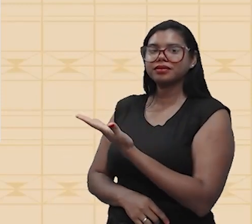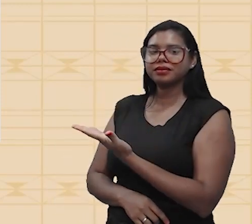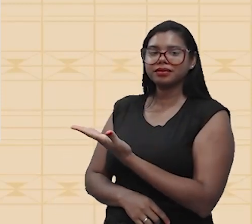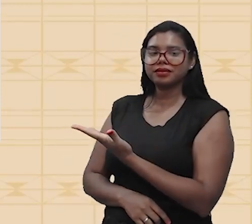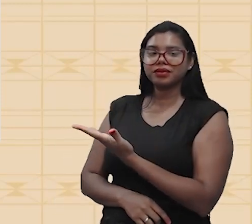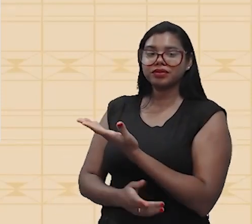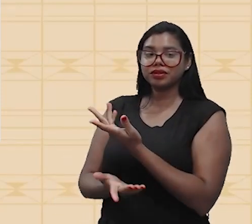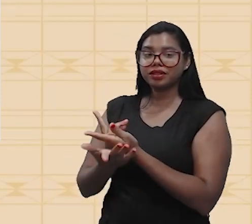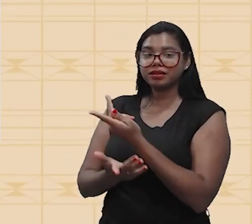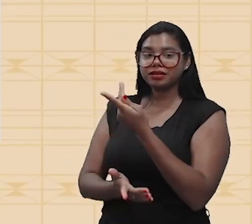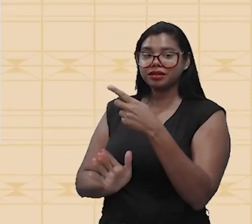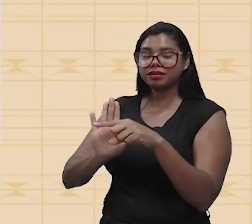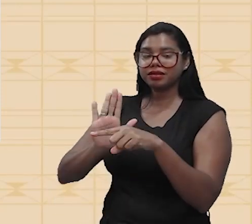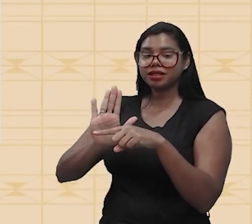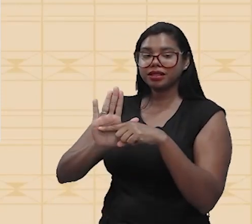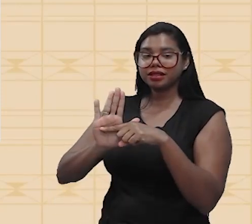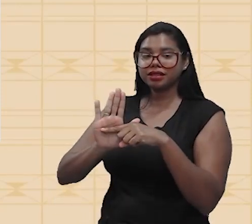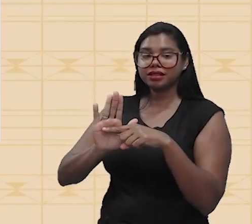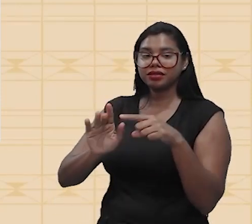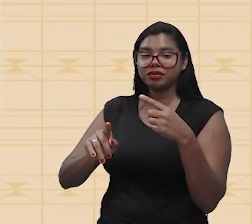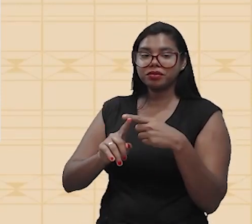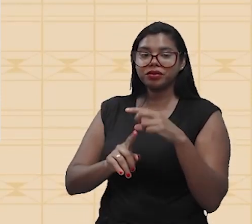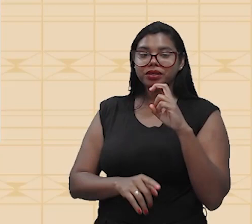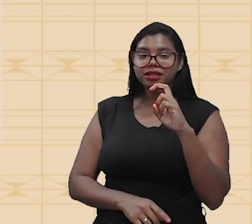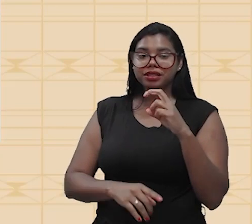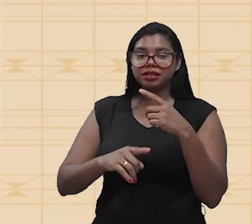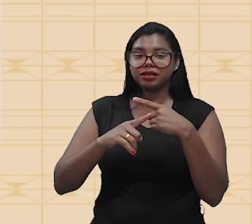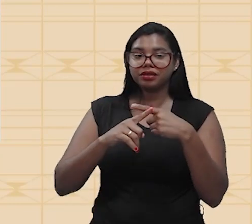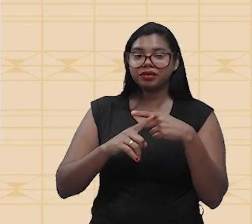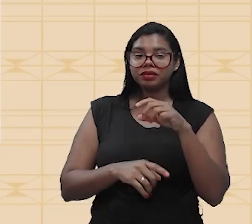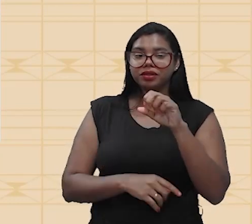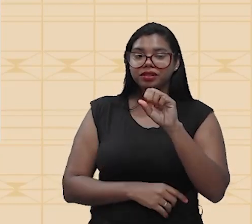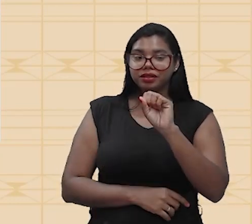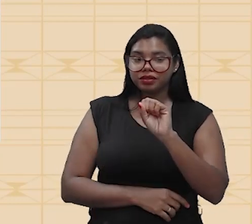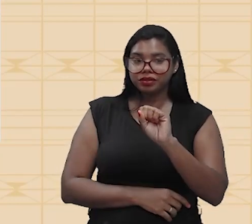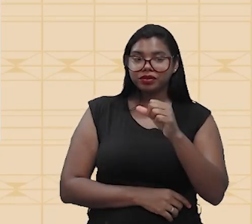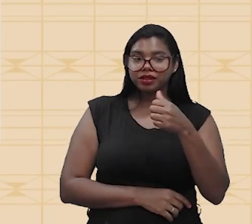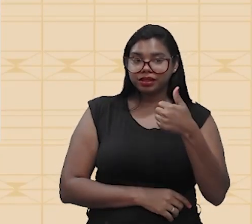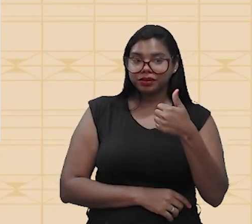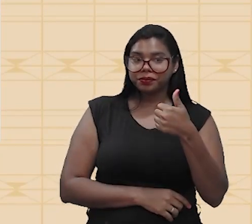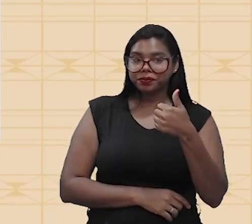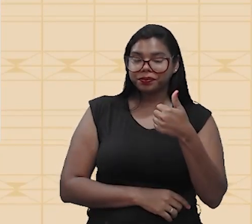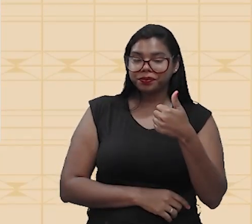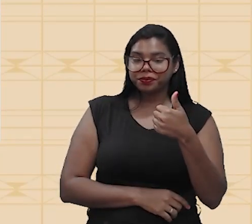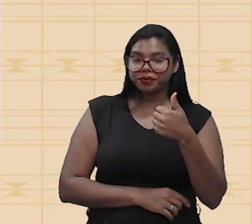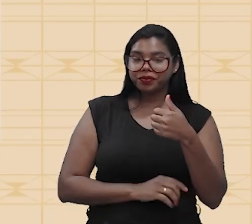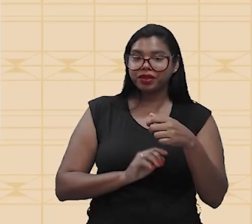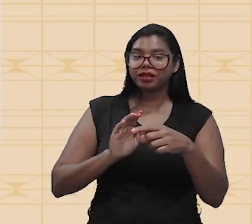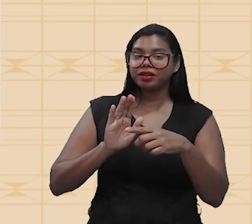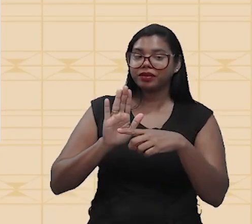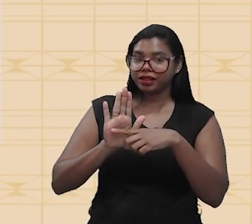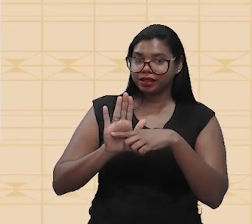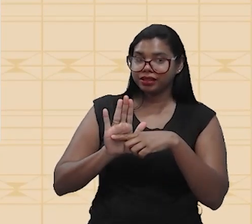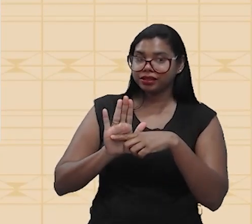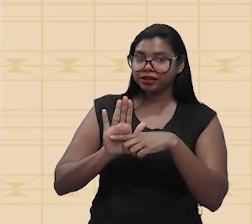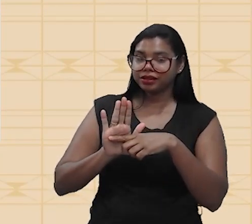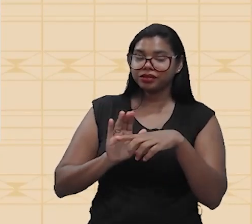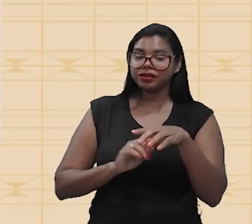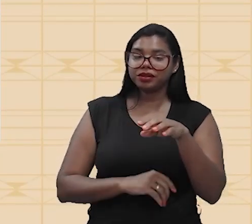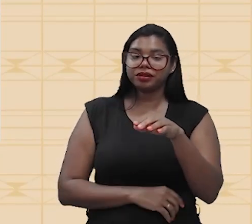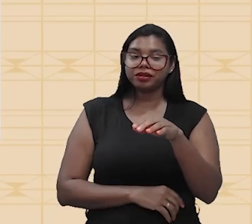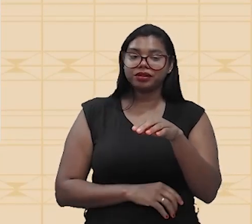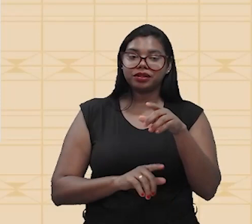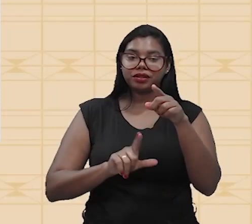vai ser assim, ó, 5 vezes 81. Só que negativo. Então, o YV vai